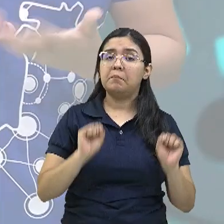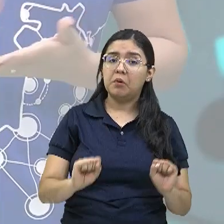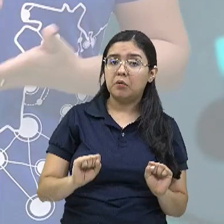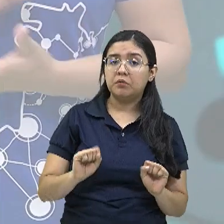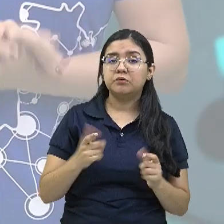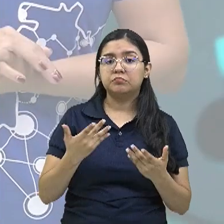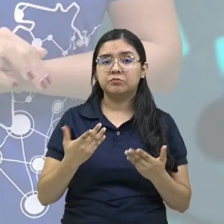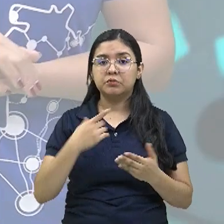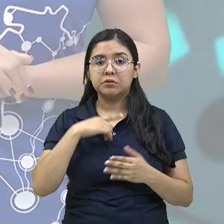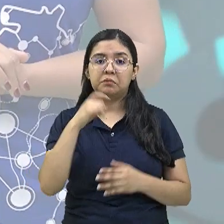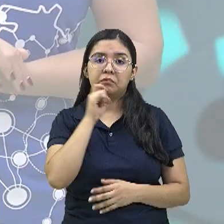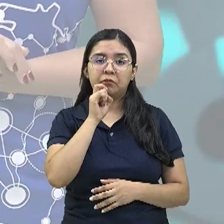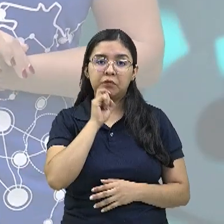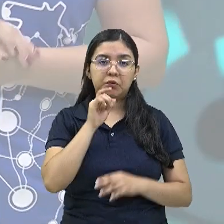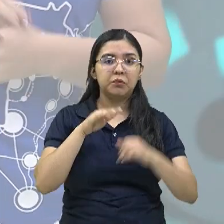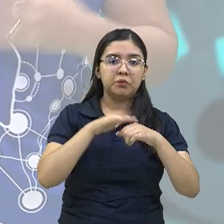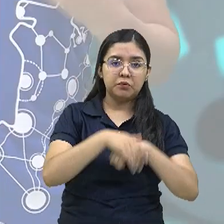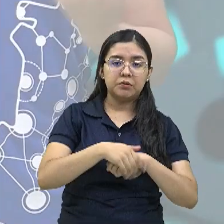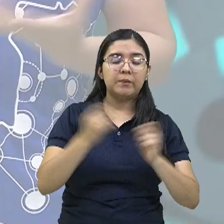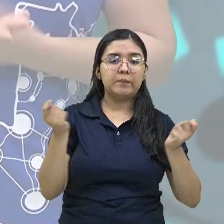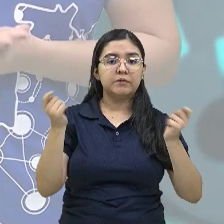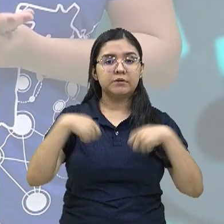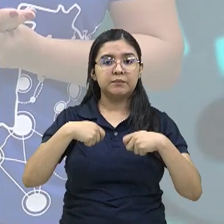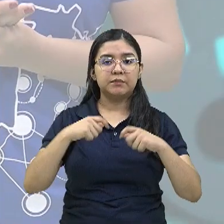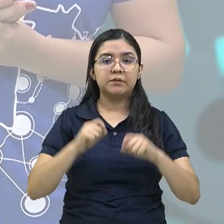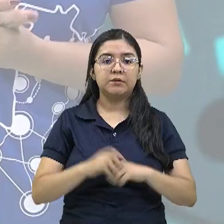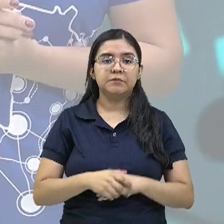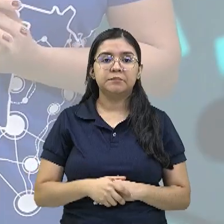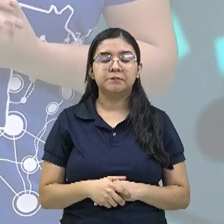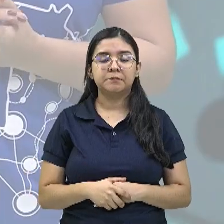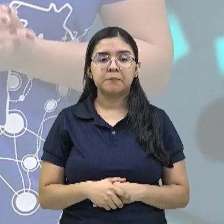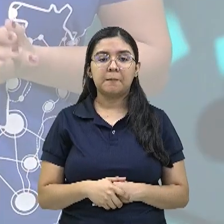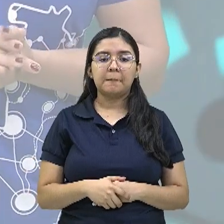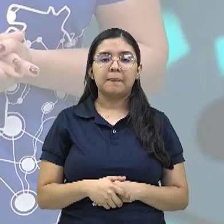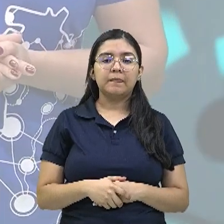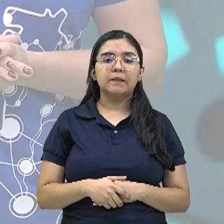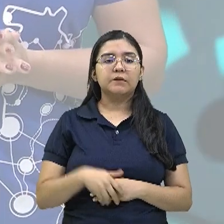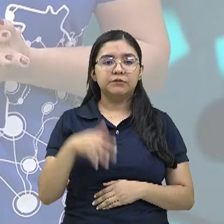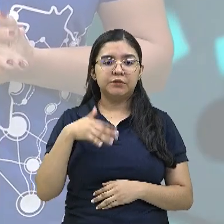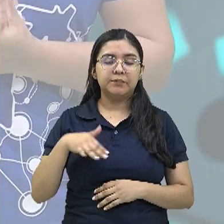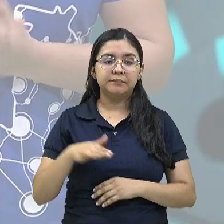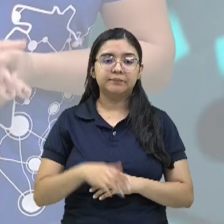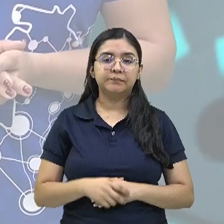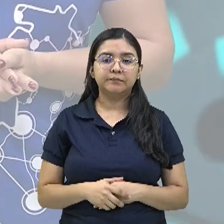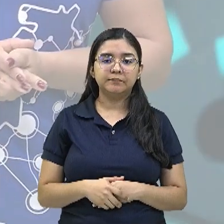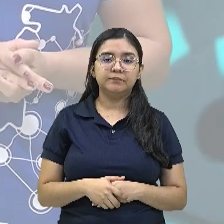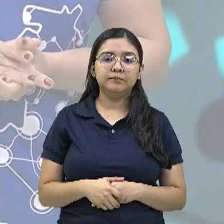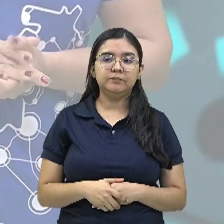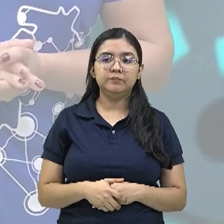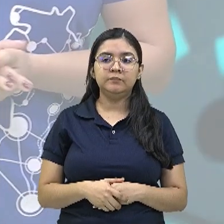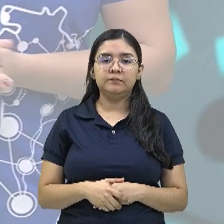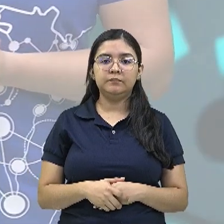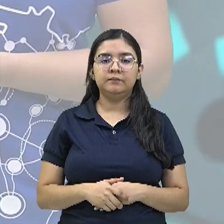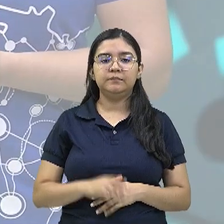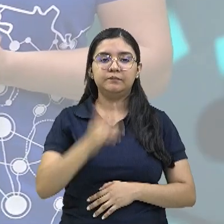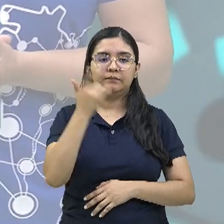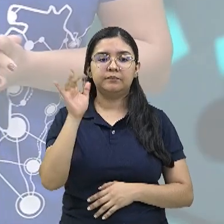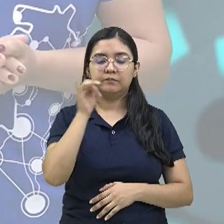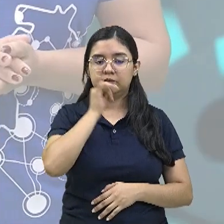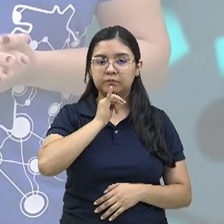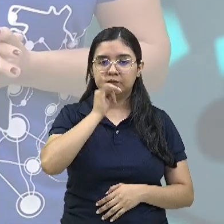que é uma possibilidade aí que eu estou criando, uma possibilidade geral. Vejam mais um exemplo